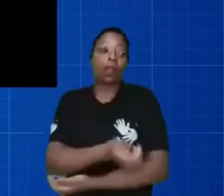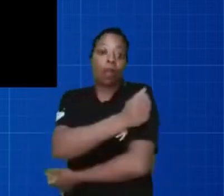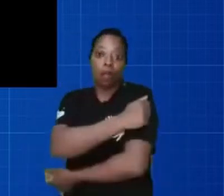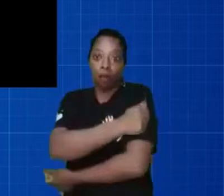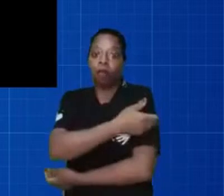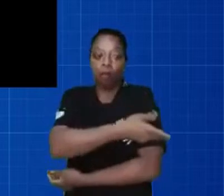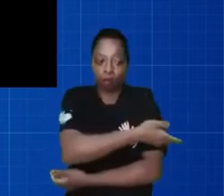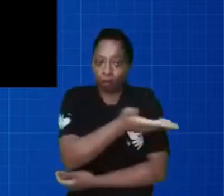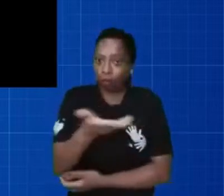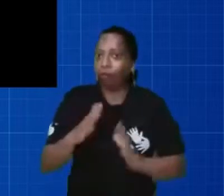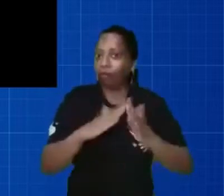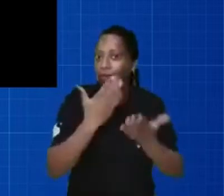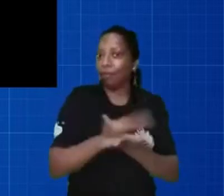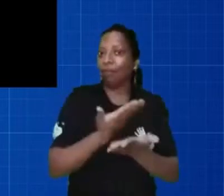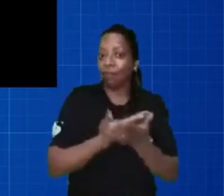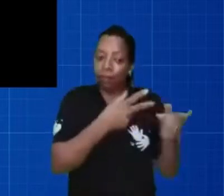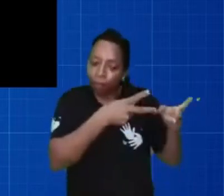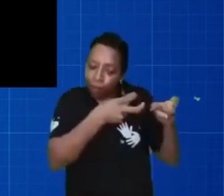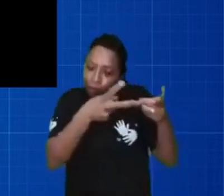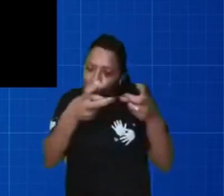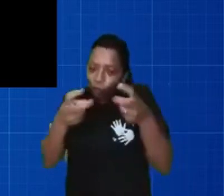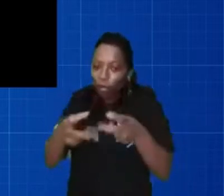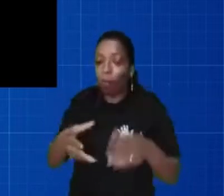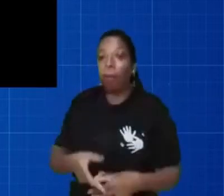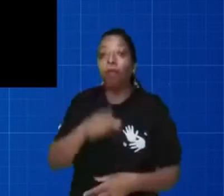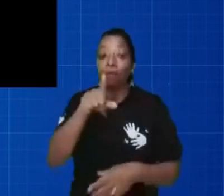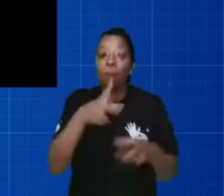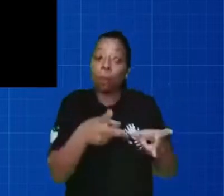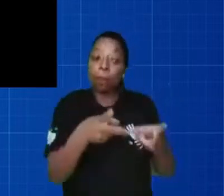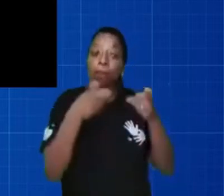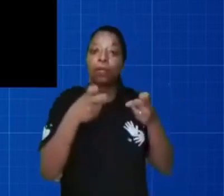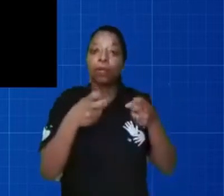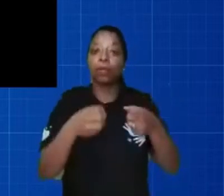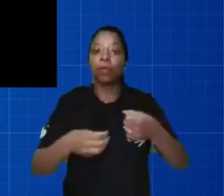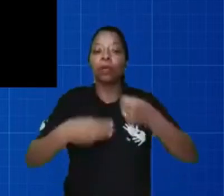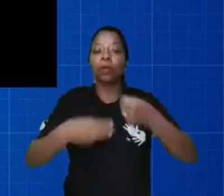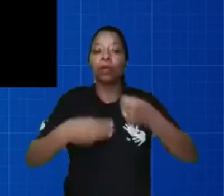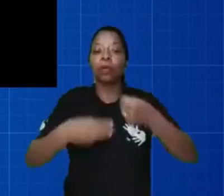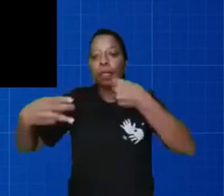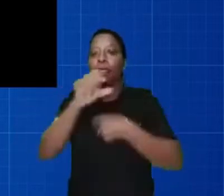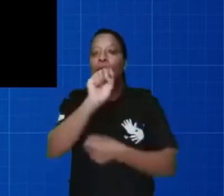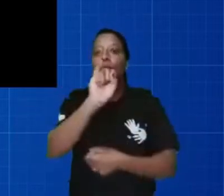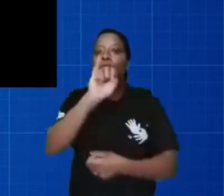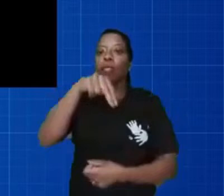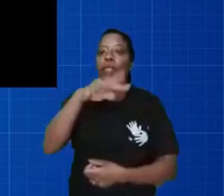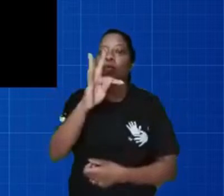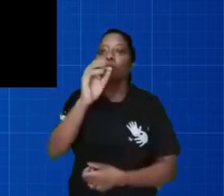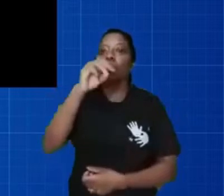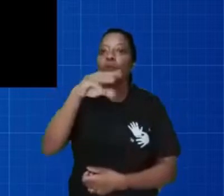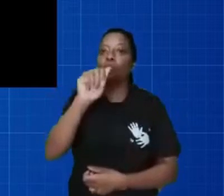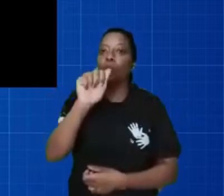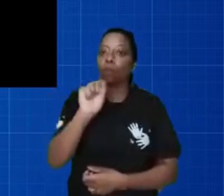convívio dentro do ambiente escolar, né. Então, eu posso observar os sinais e sintomas que nós vamos apresentar daqui a pouco, e a partir